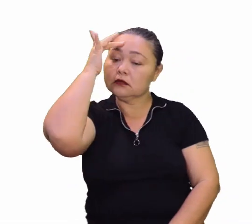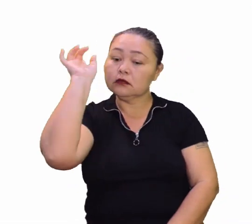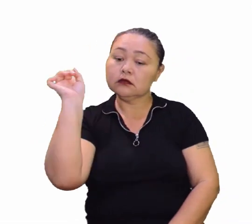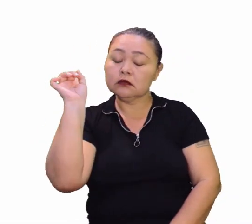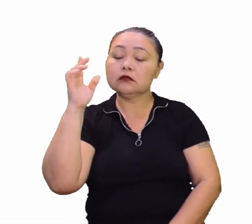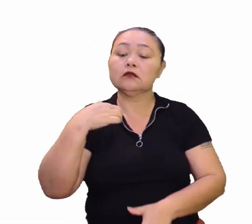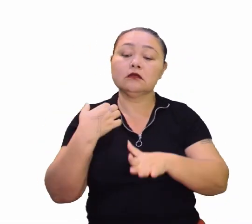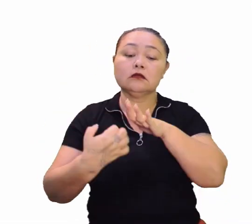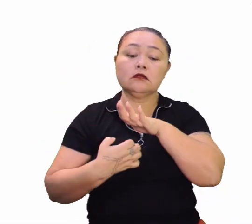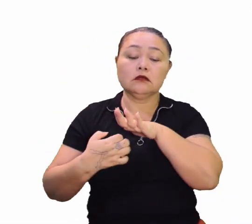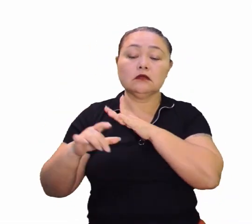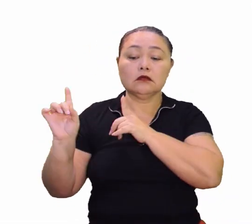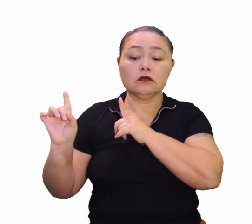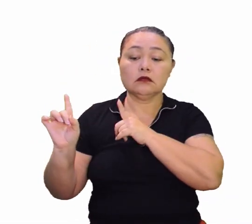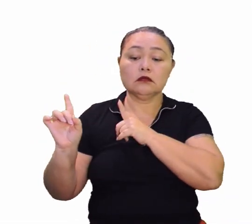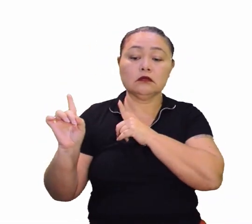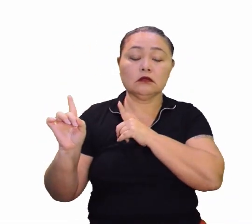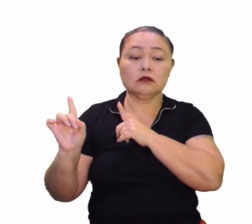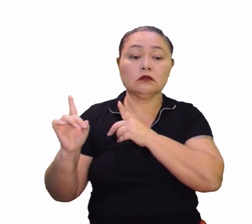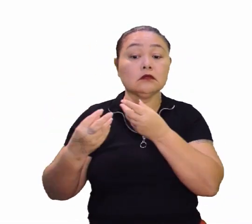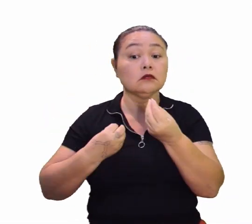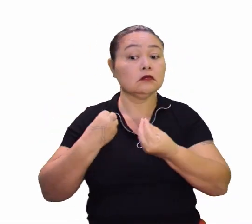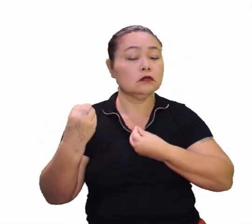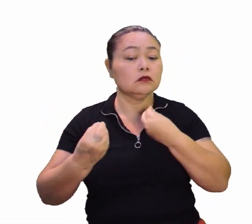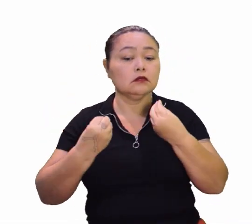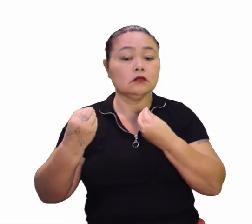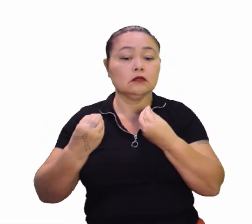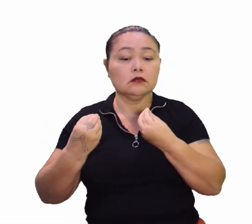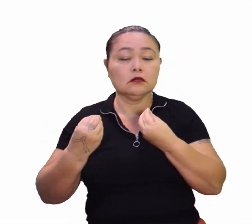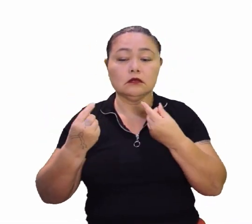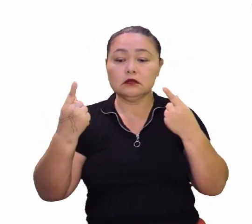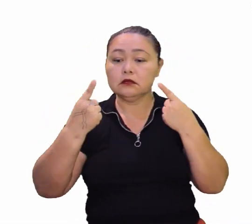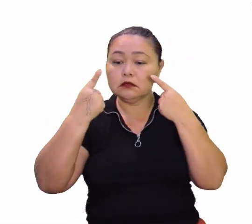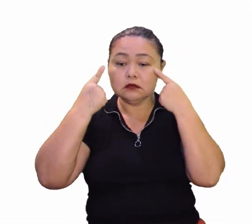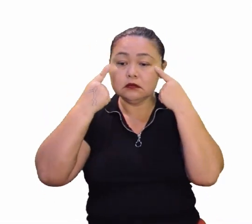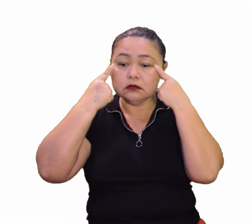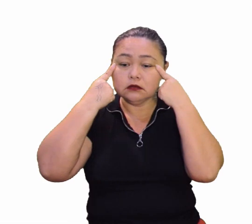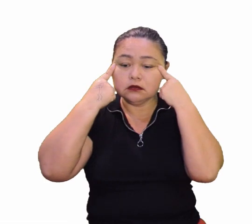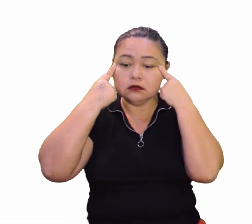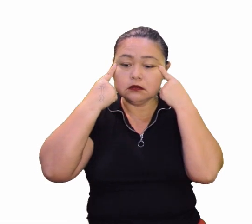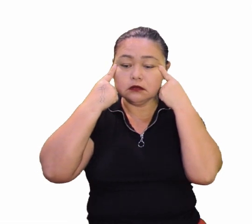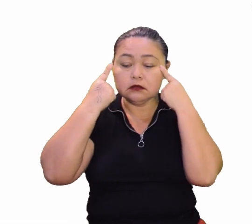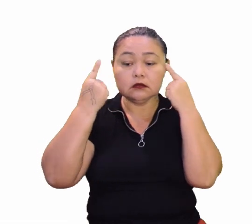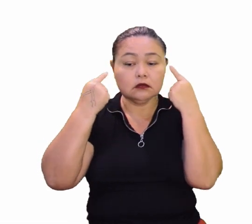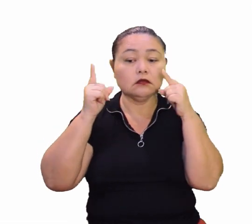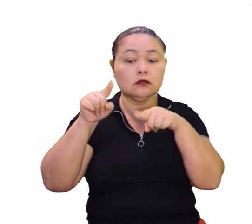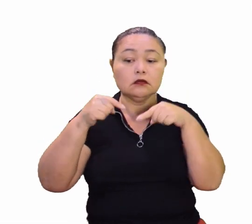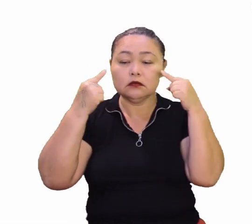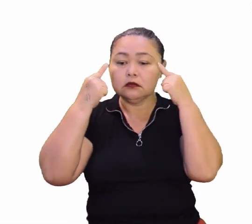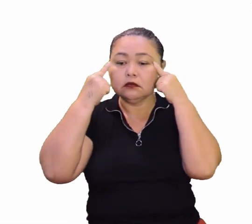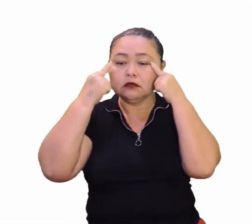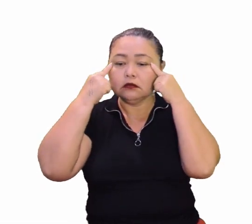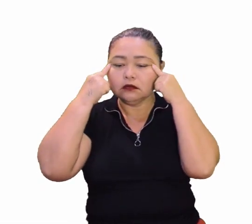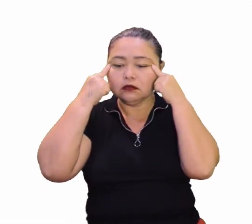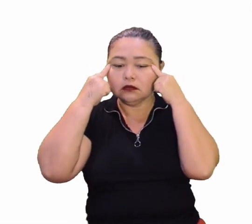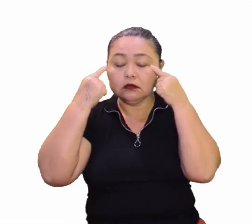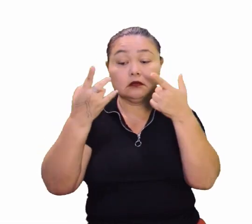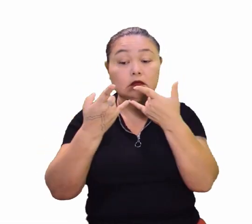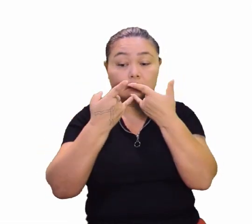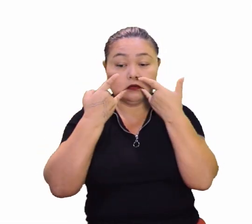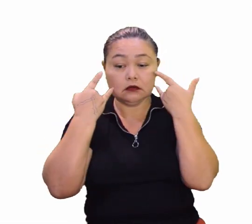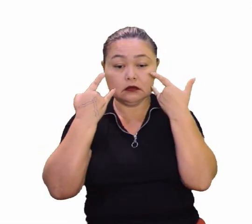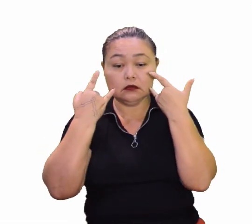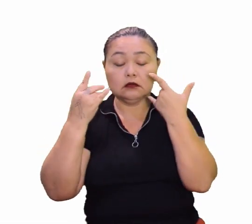regiões industrializadas, olha só como é que é o olhinho dessa jovem aqui, ó, é um olhinho puxadinho. E